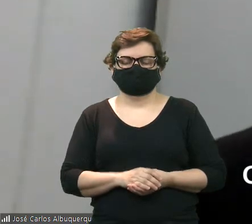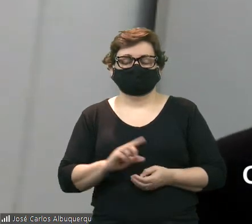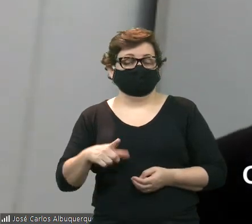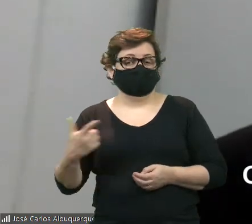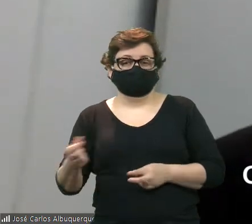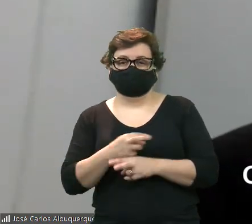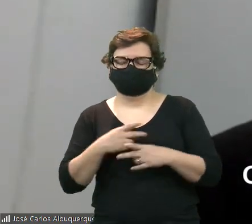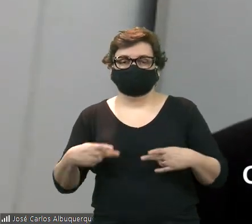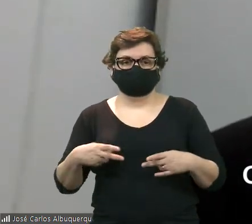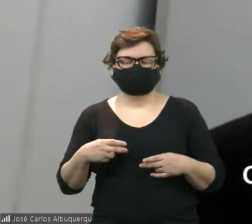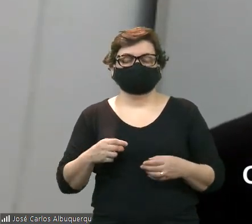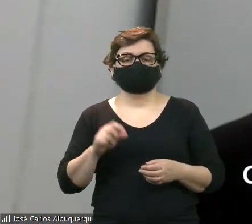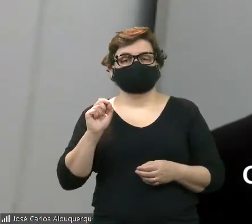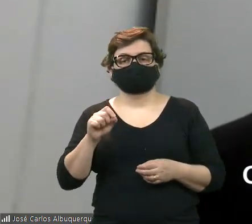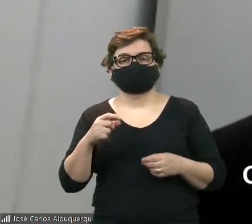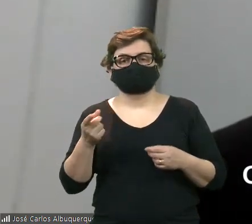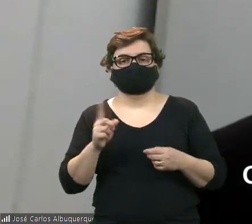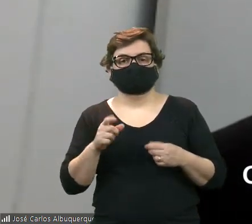ser tratadas